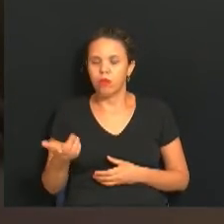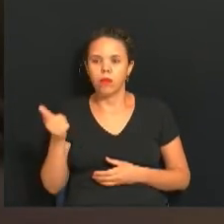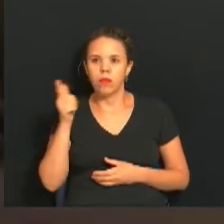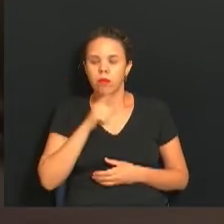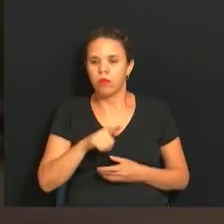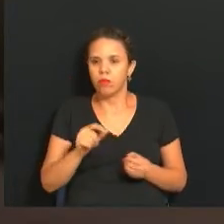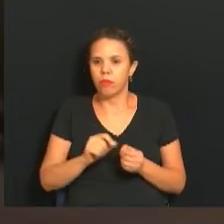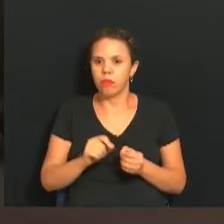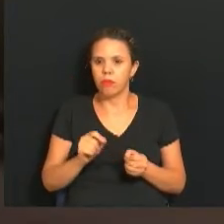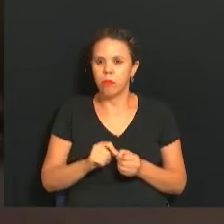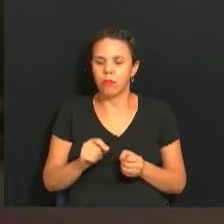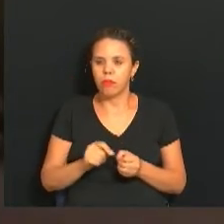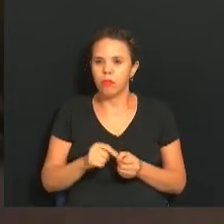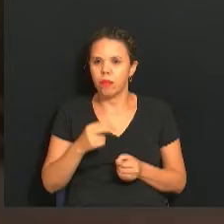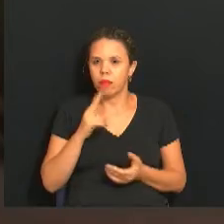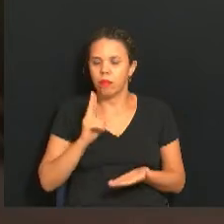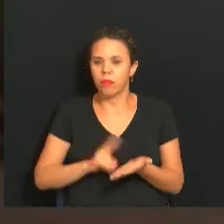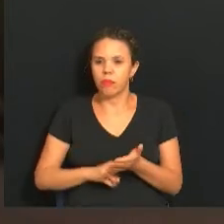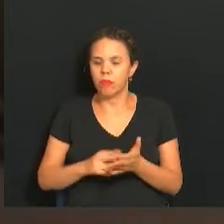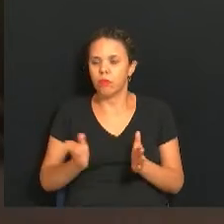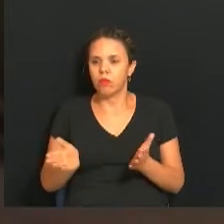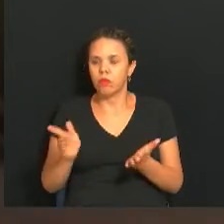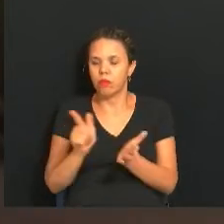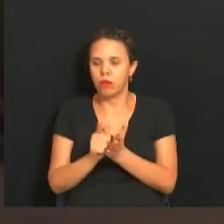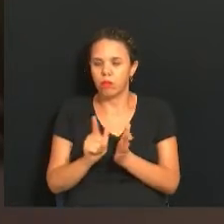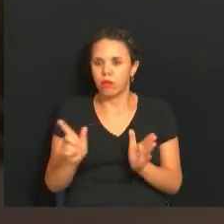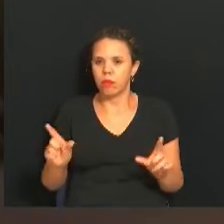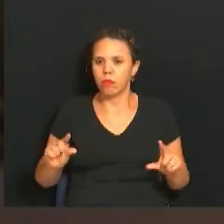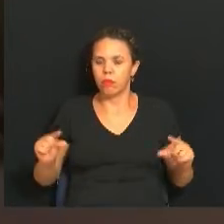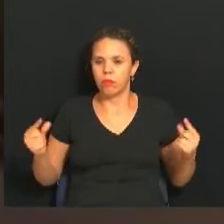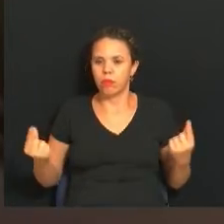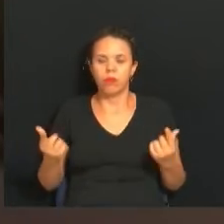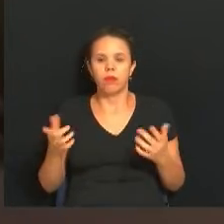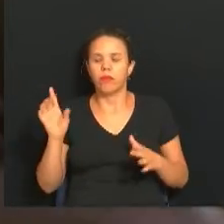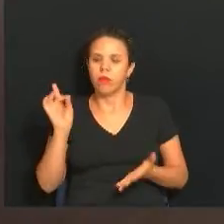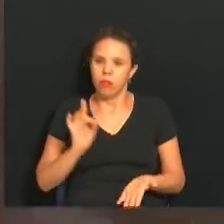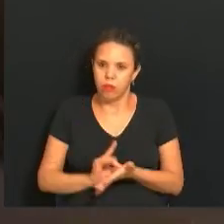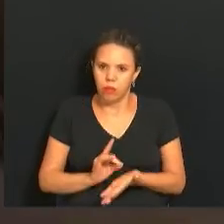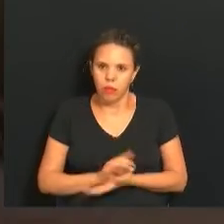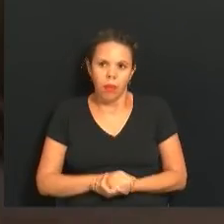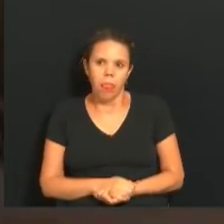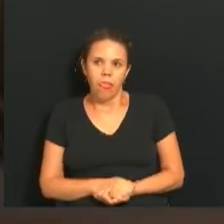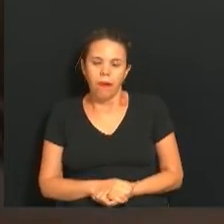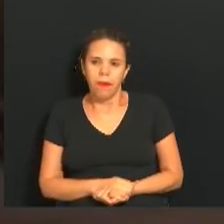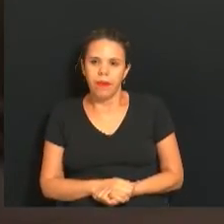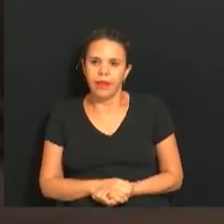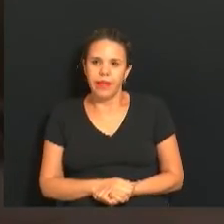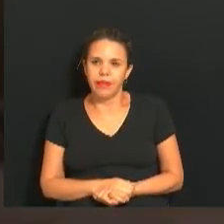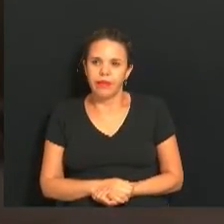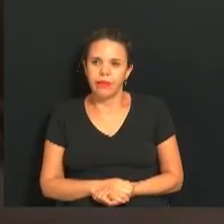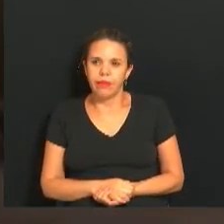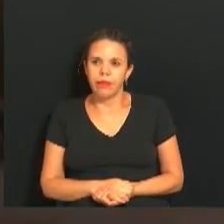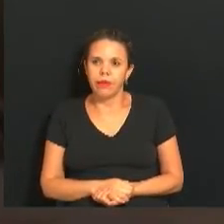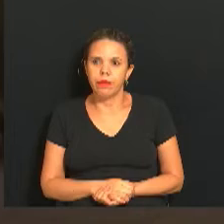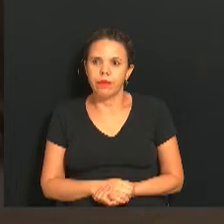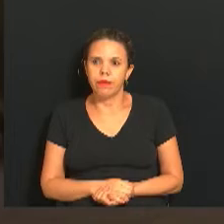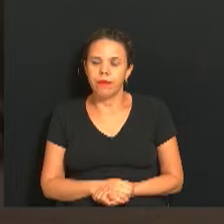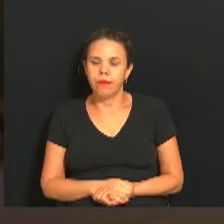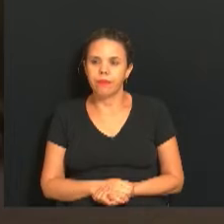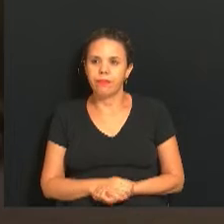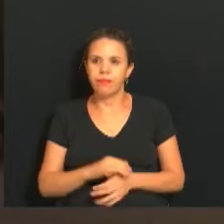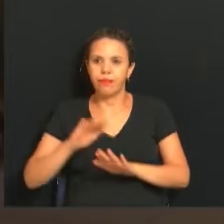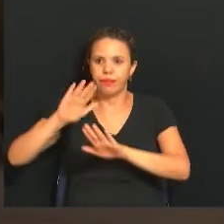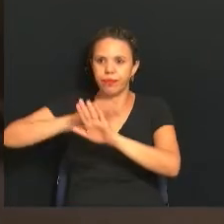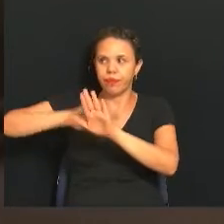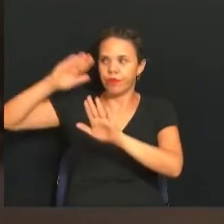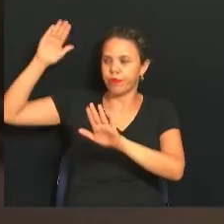fazer em caixinhas de papelão, depois fizeram em tamanho real. E o que elas fizeram? A estampa do fundo, que era uma